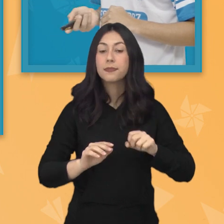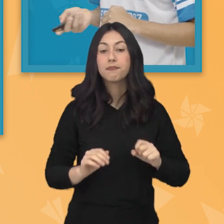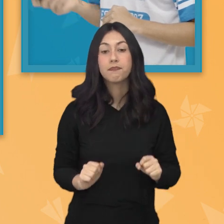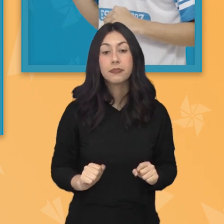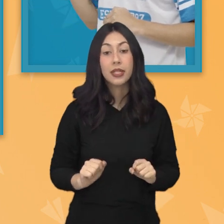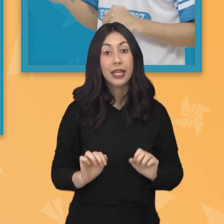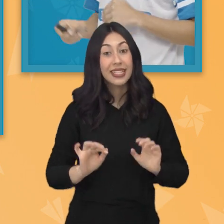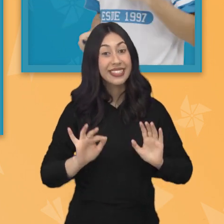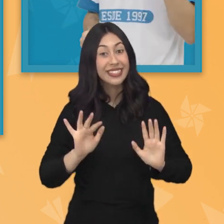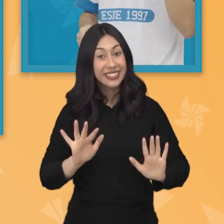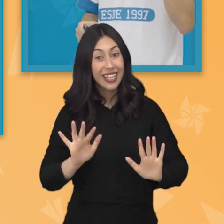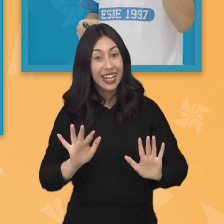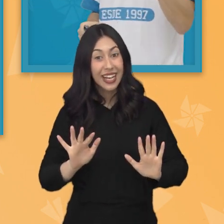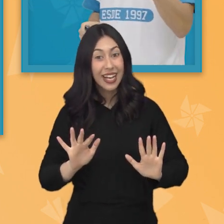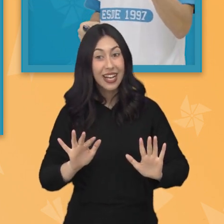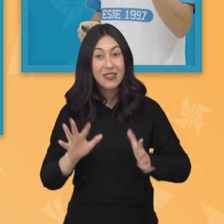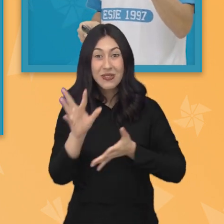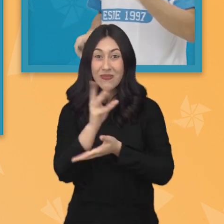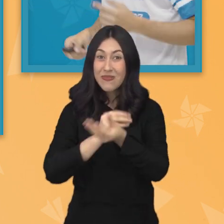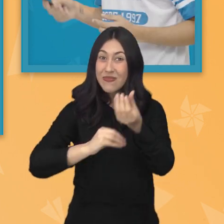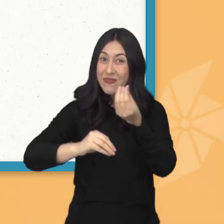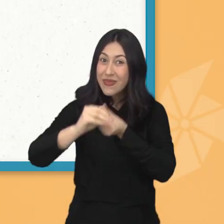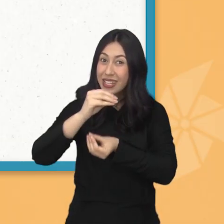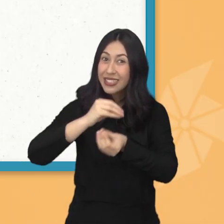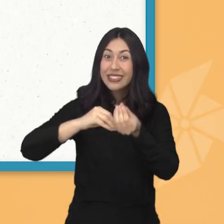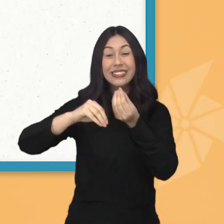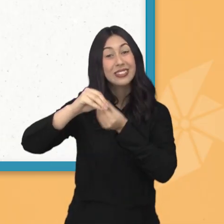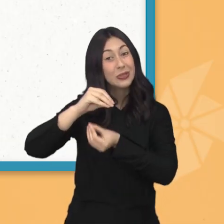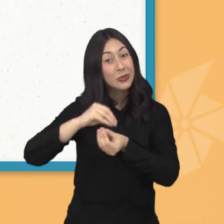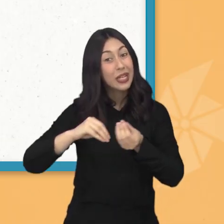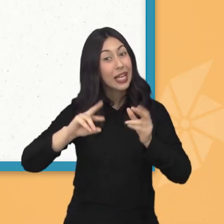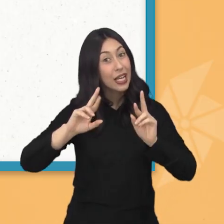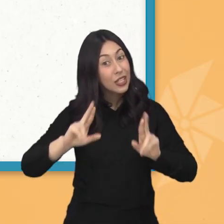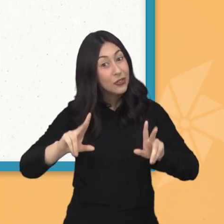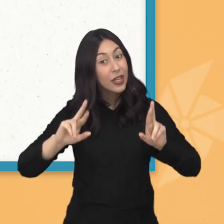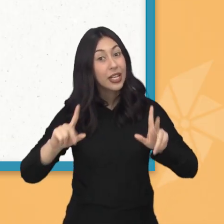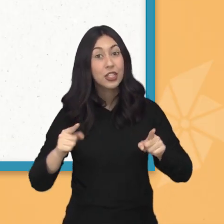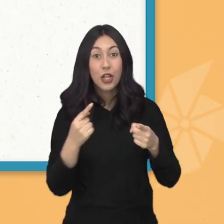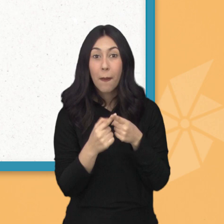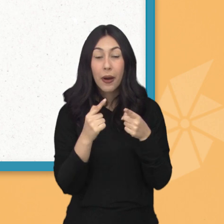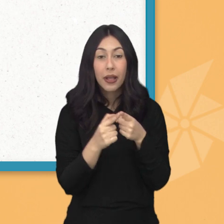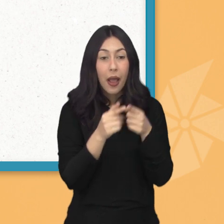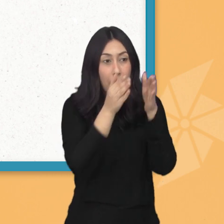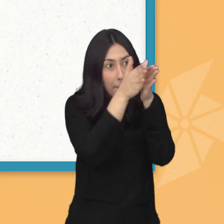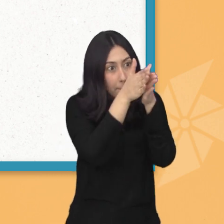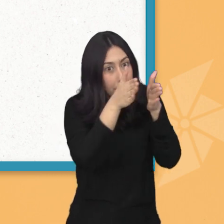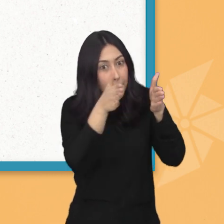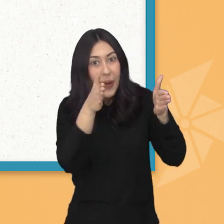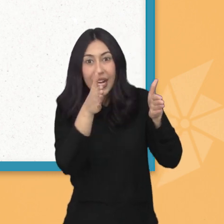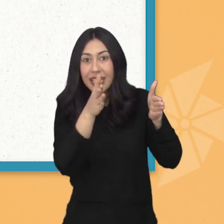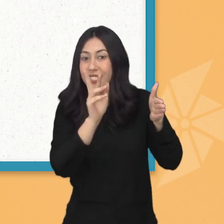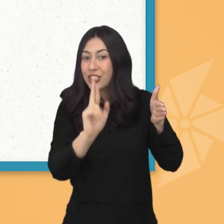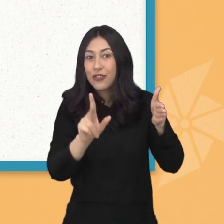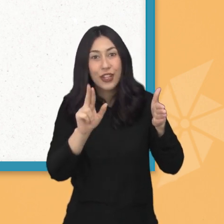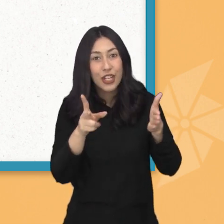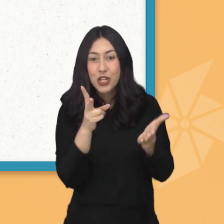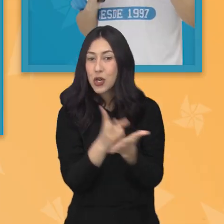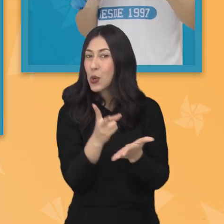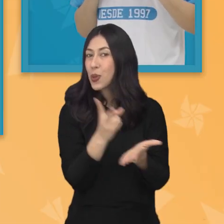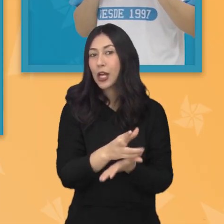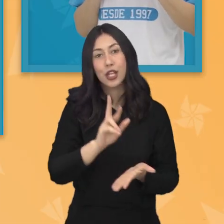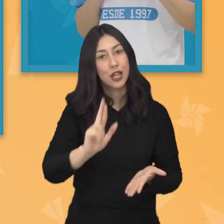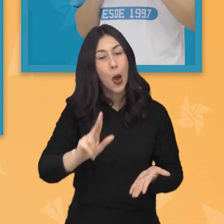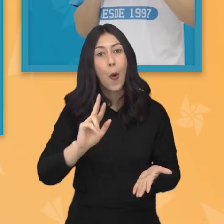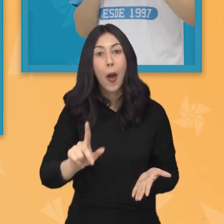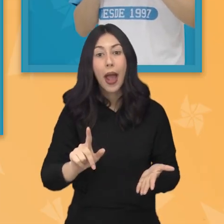Já o diagrama de mudança de estado físico para misturas, ele não possui essa temperatura de fusão e ebulição constantes.